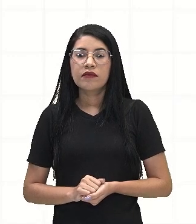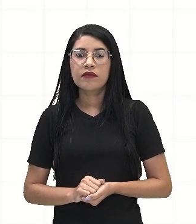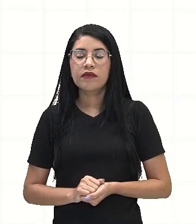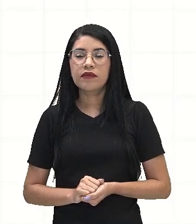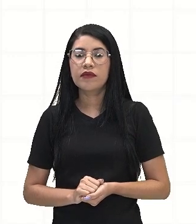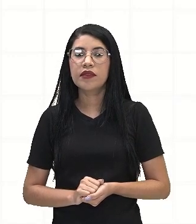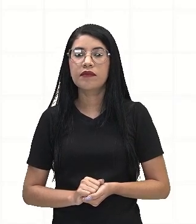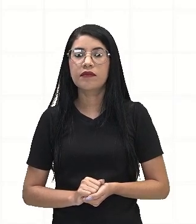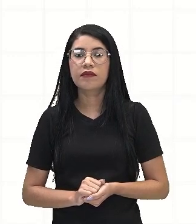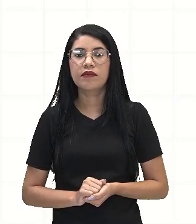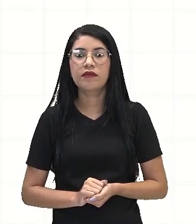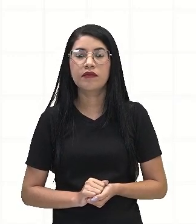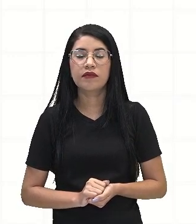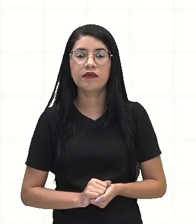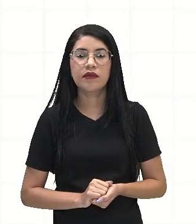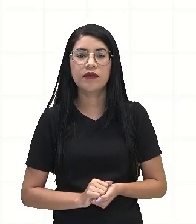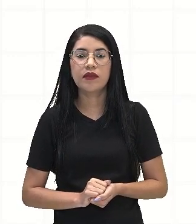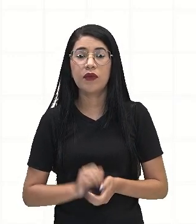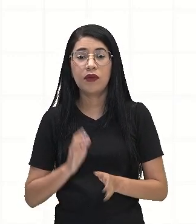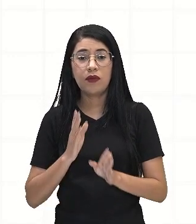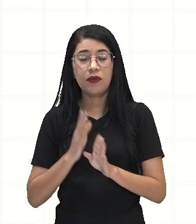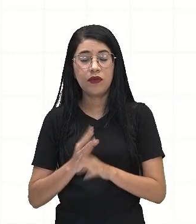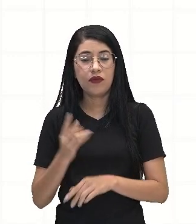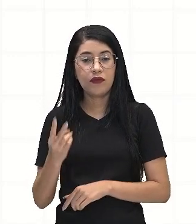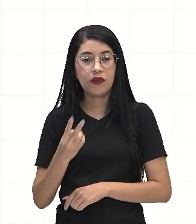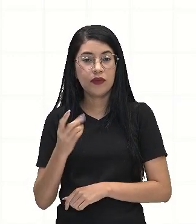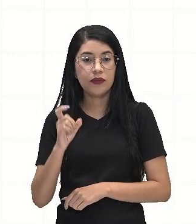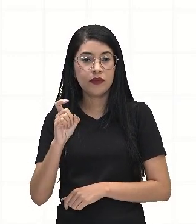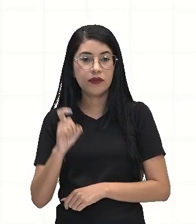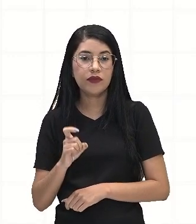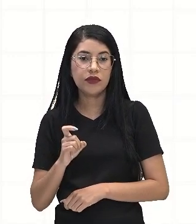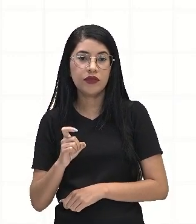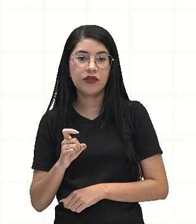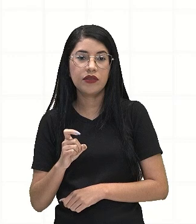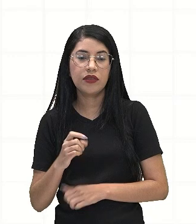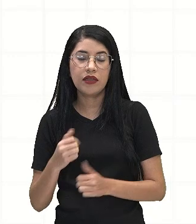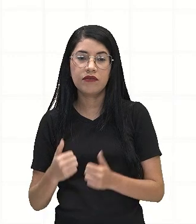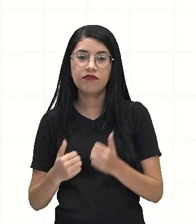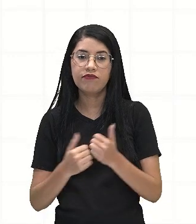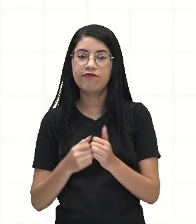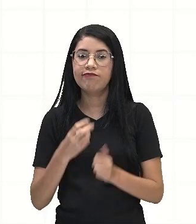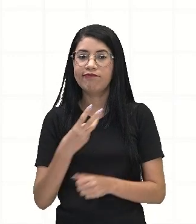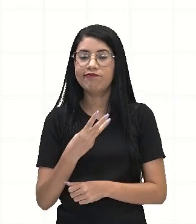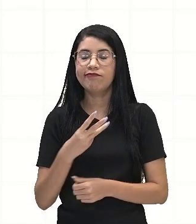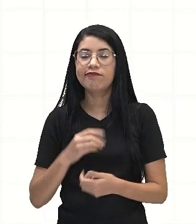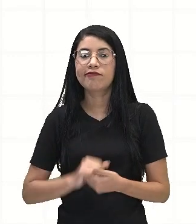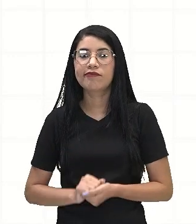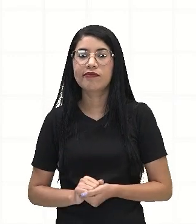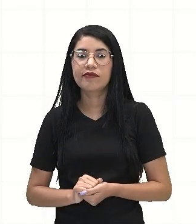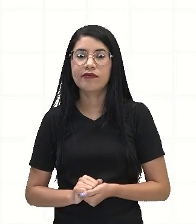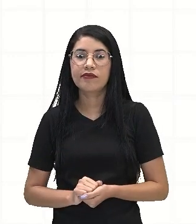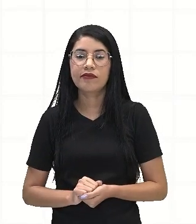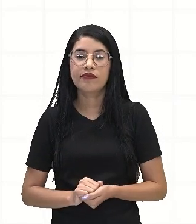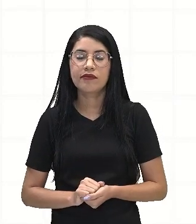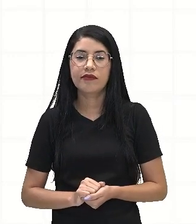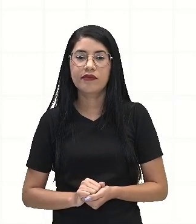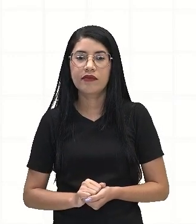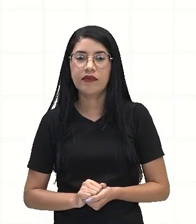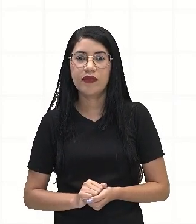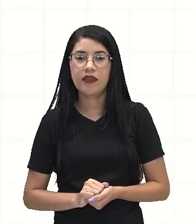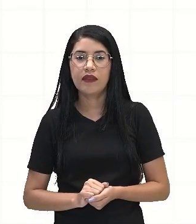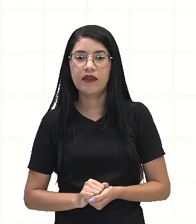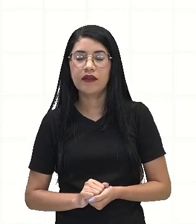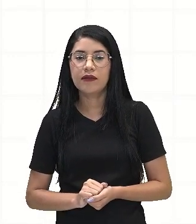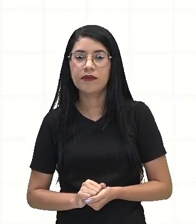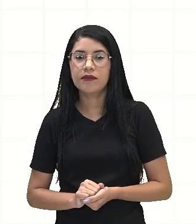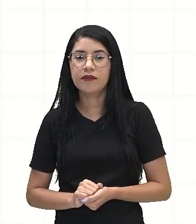a gente já sabe o valor desse x, né? Vou colocar até aqui, ó, 3. Então, a medida desconhecida de x é